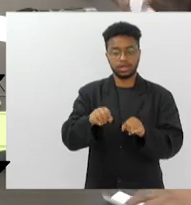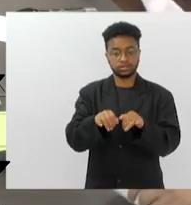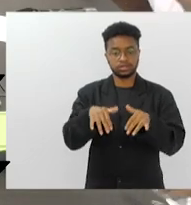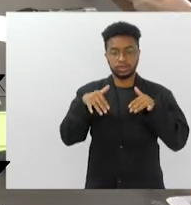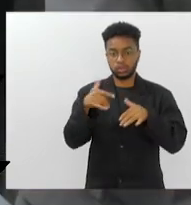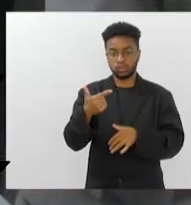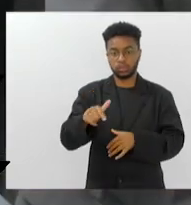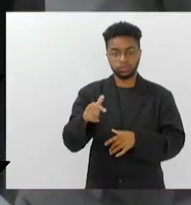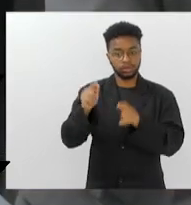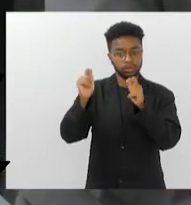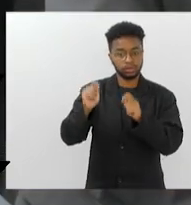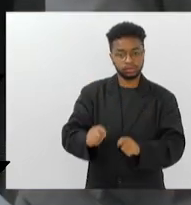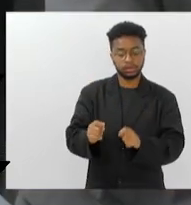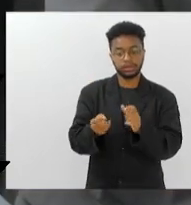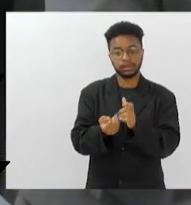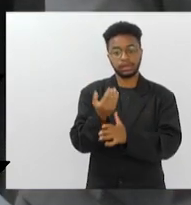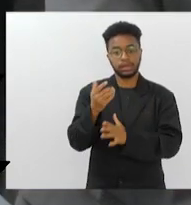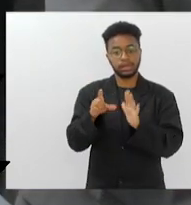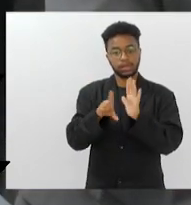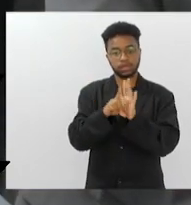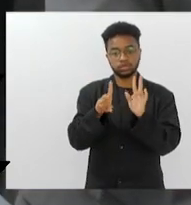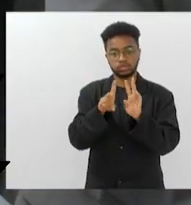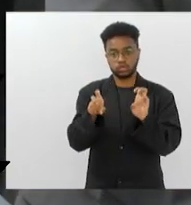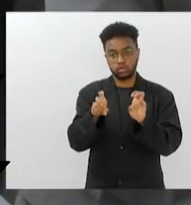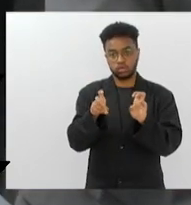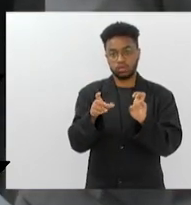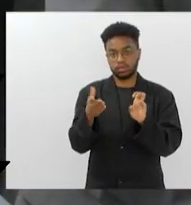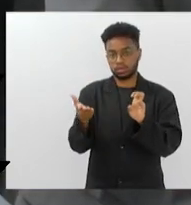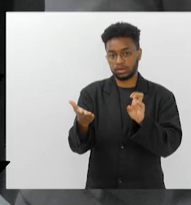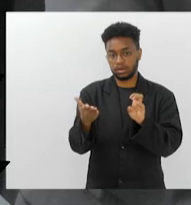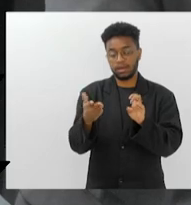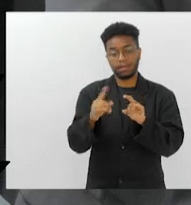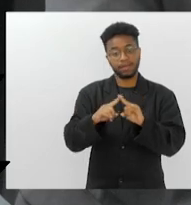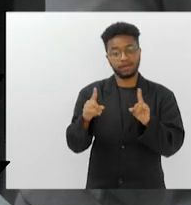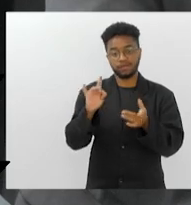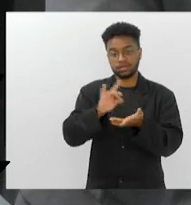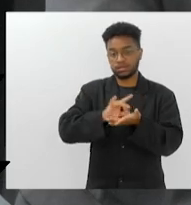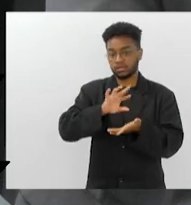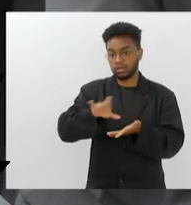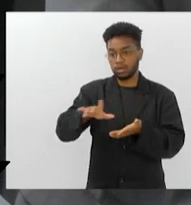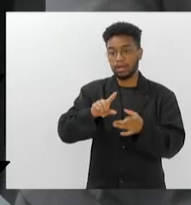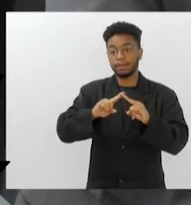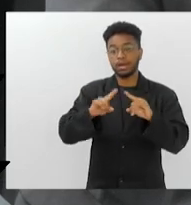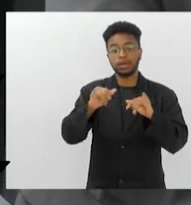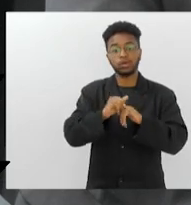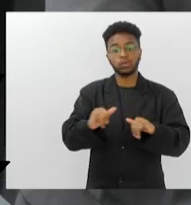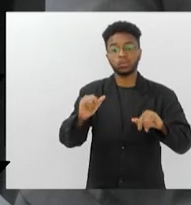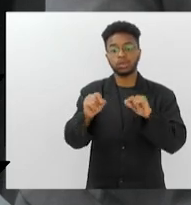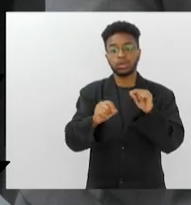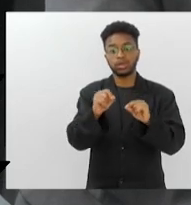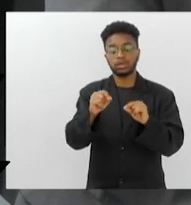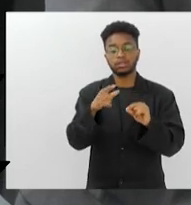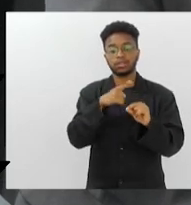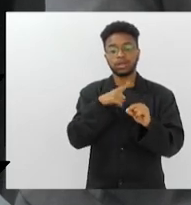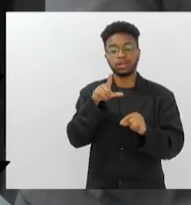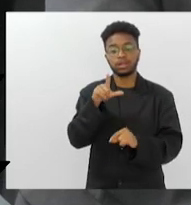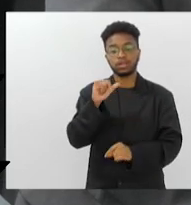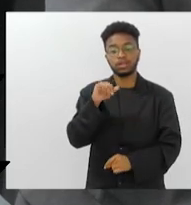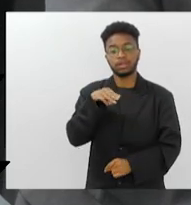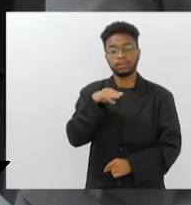competência para legislar sobre o tema o que não é verdade a negação que concedeu a liminar